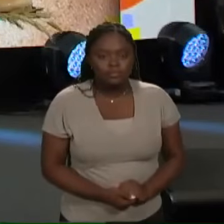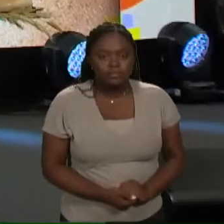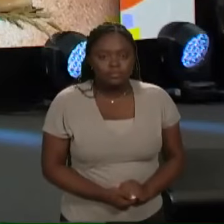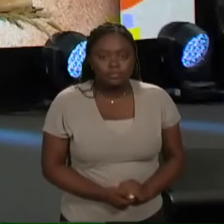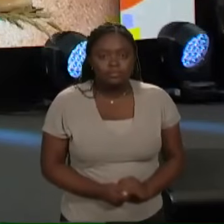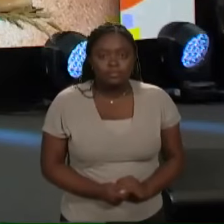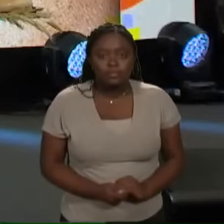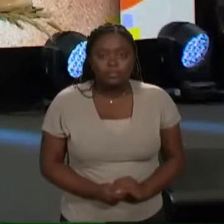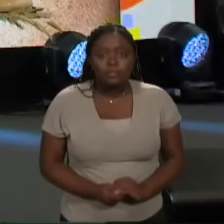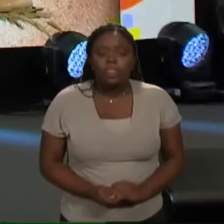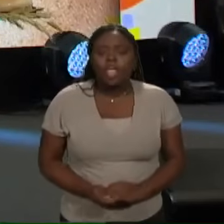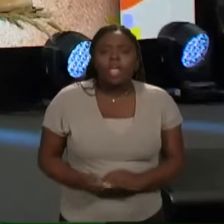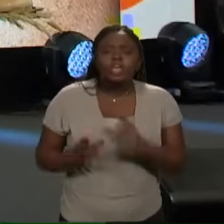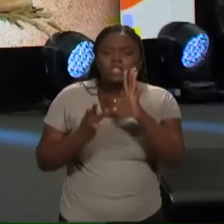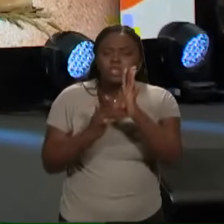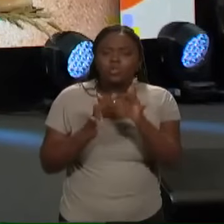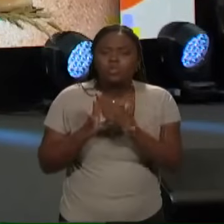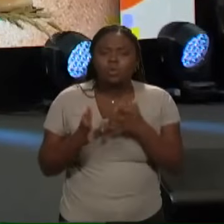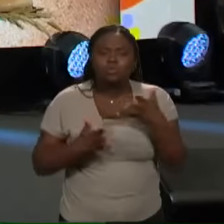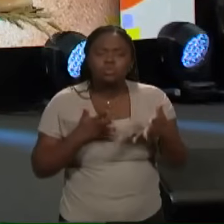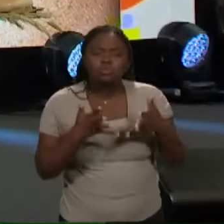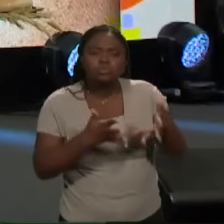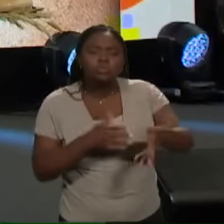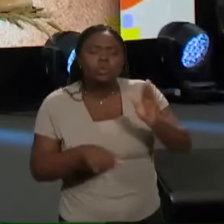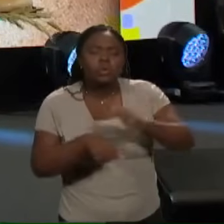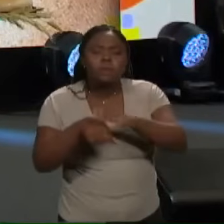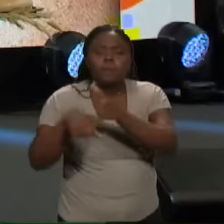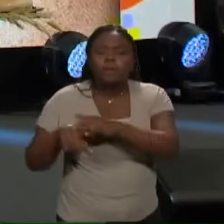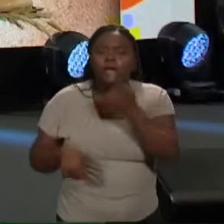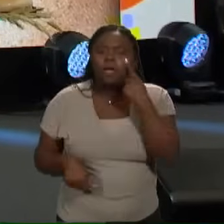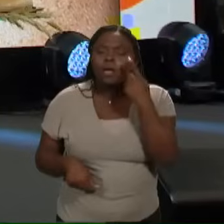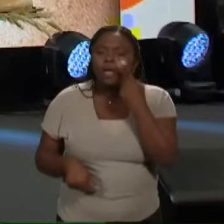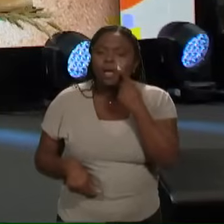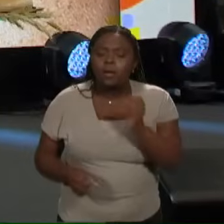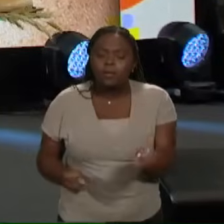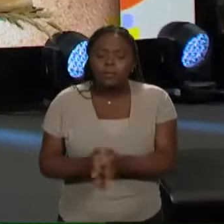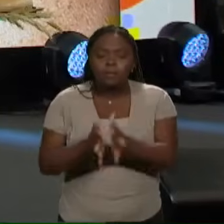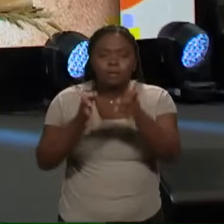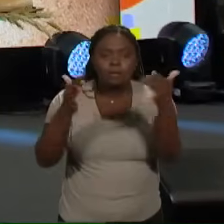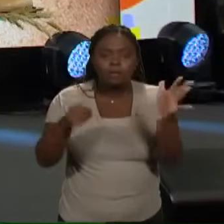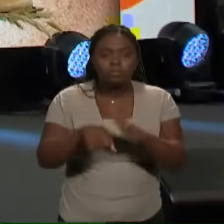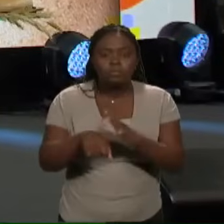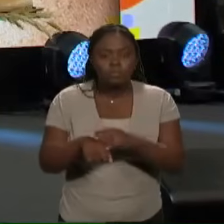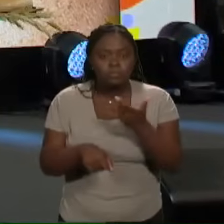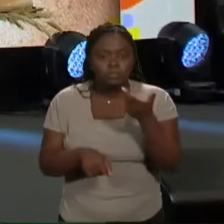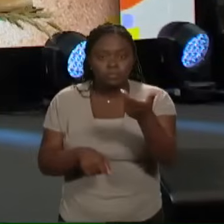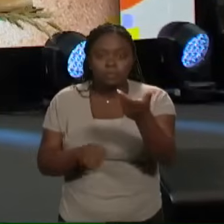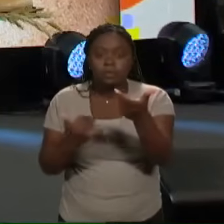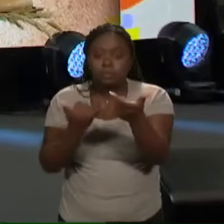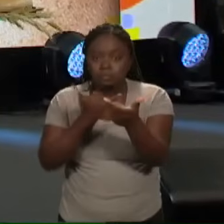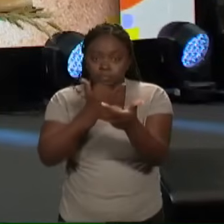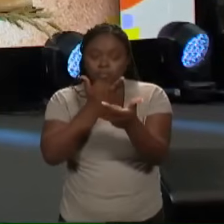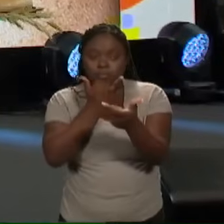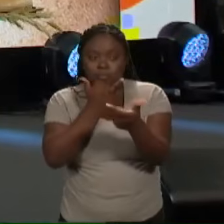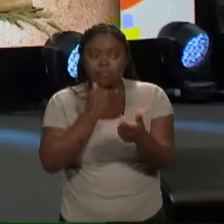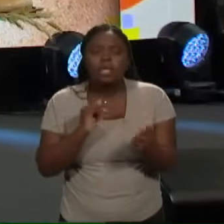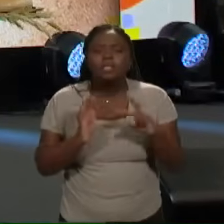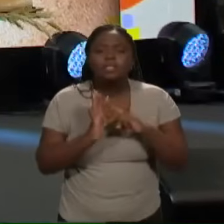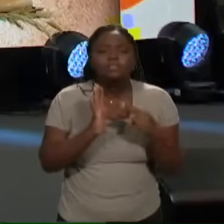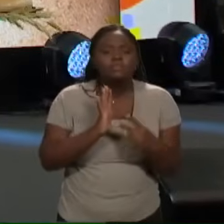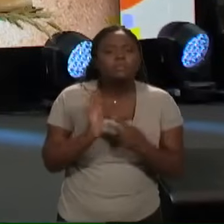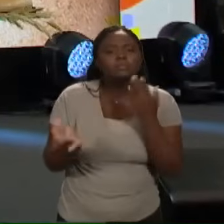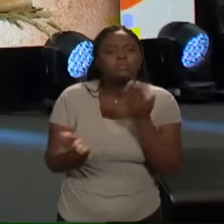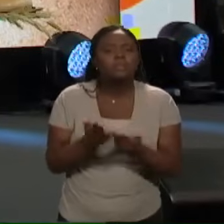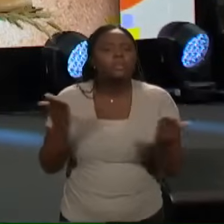Depois da palavra Jesus, a palavra que eu mais vi operar milagres no mundo é a palavra perdão. A palavra perdão basicamente significa